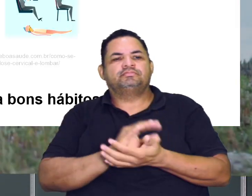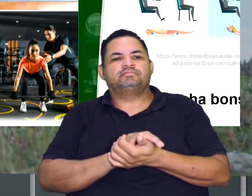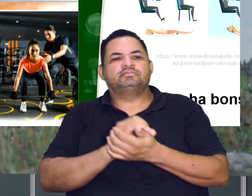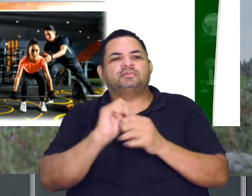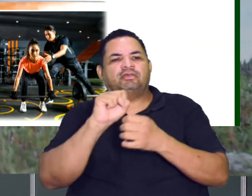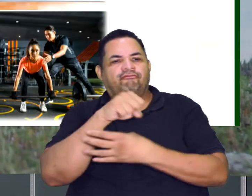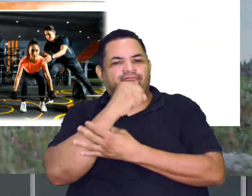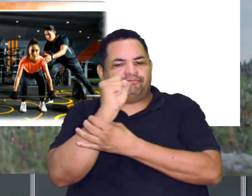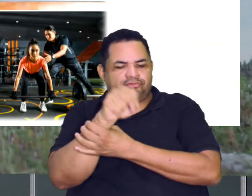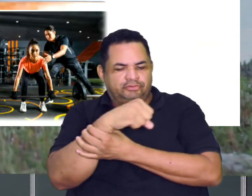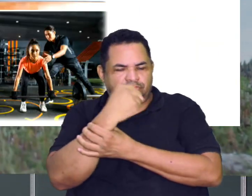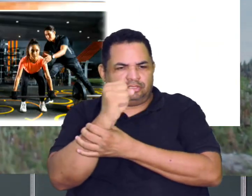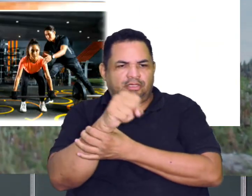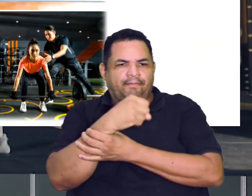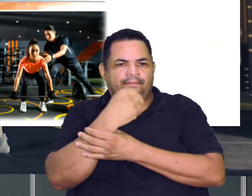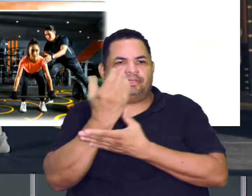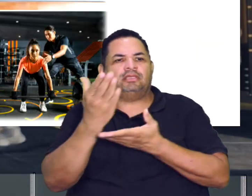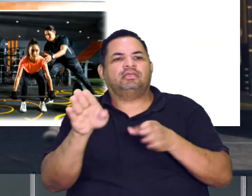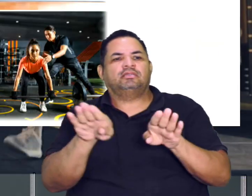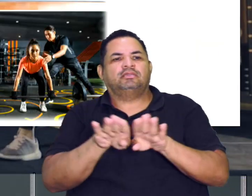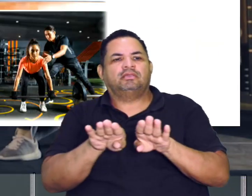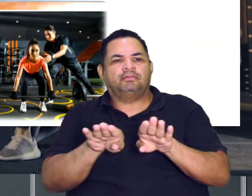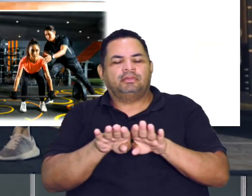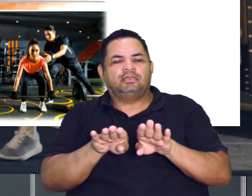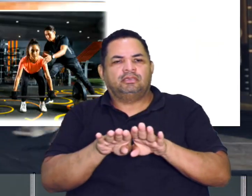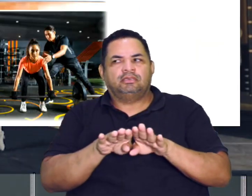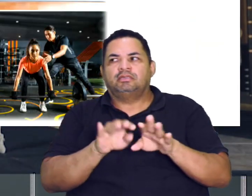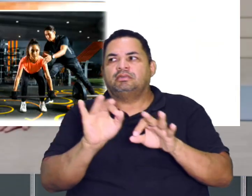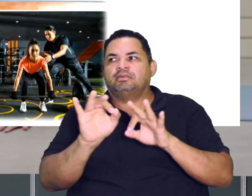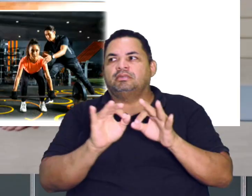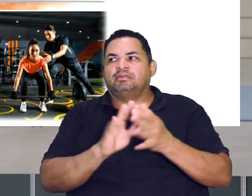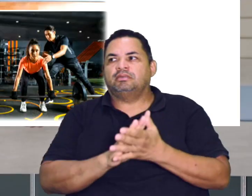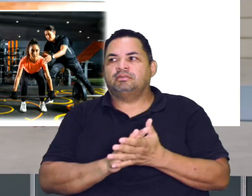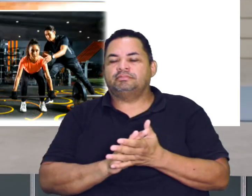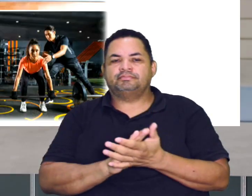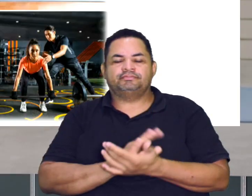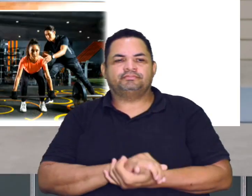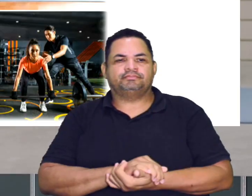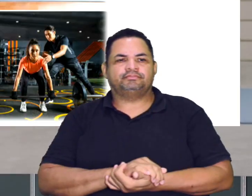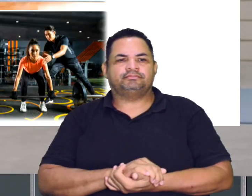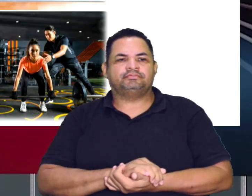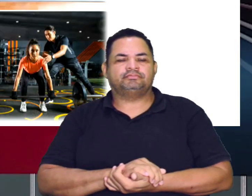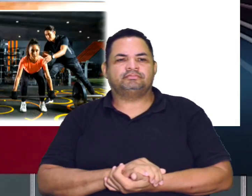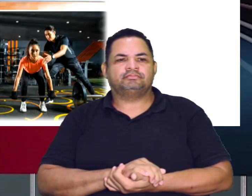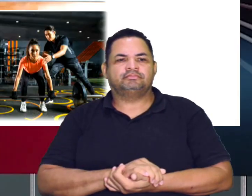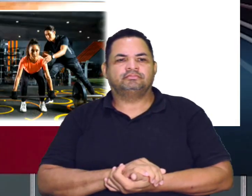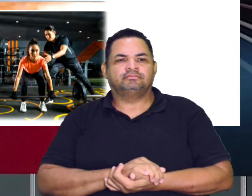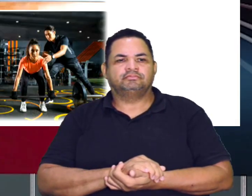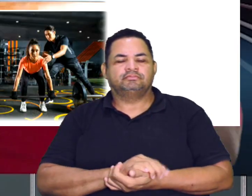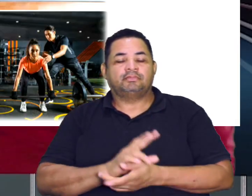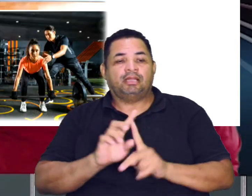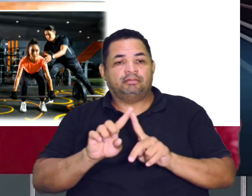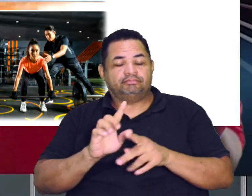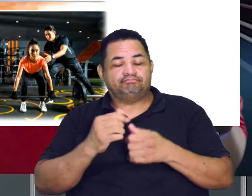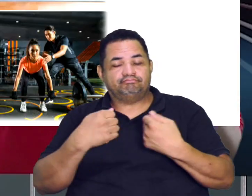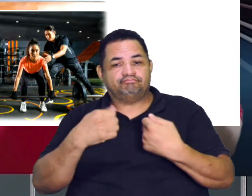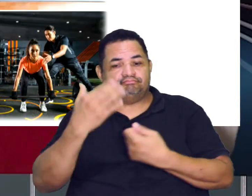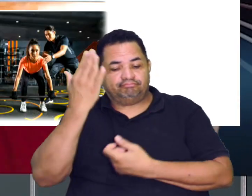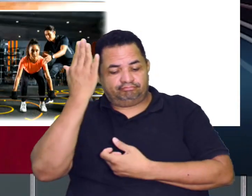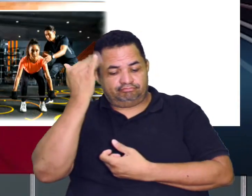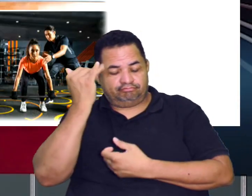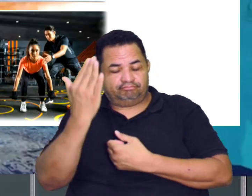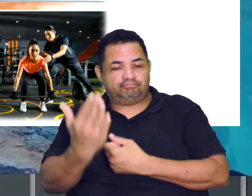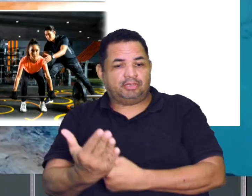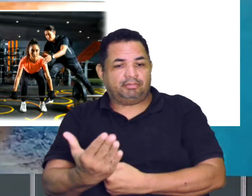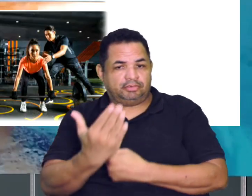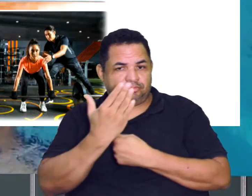fisioterapia, também o que a gente pode observar? A gente pode observar que o exercício vai ser muito benéfico, mas se eu souber usar ele ao meu